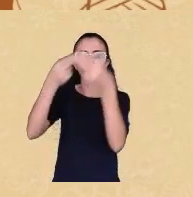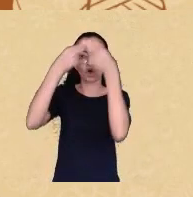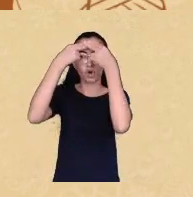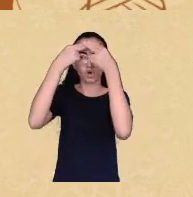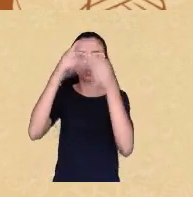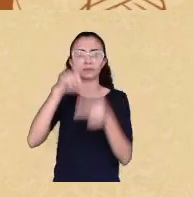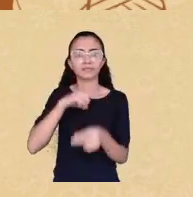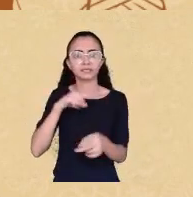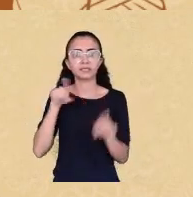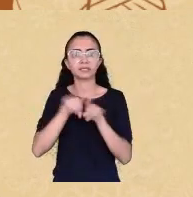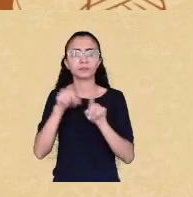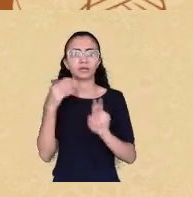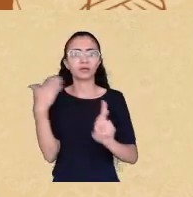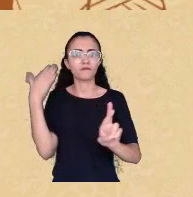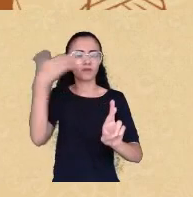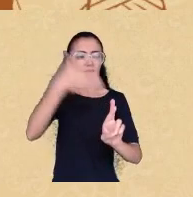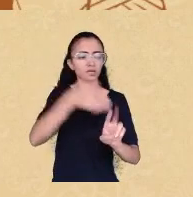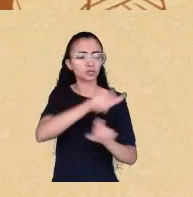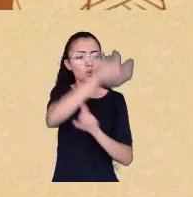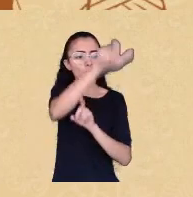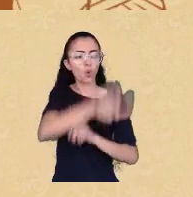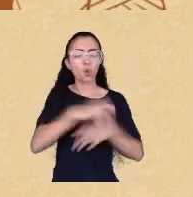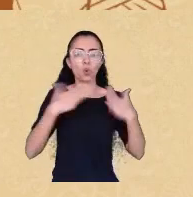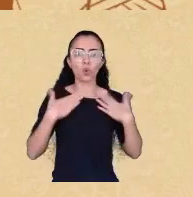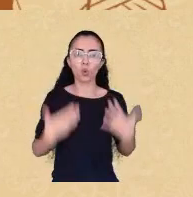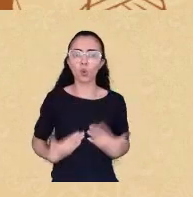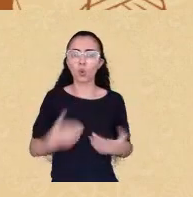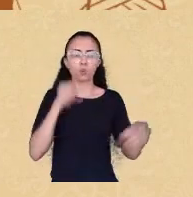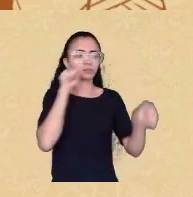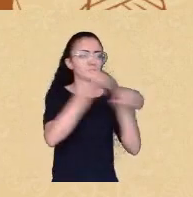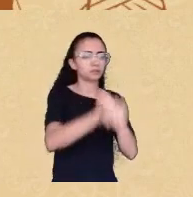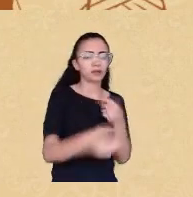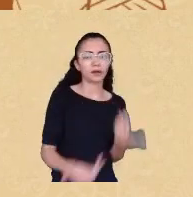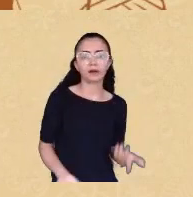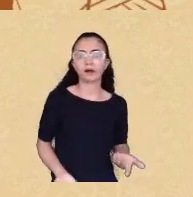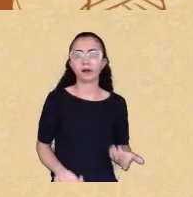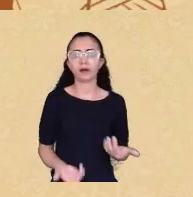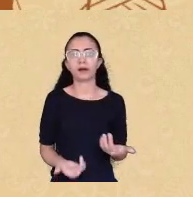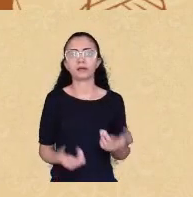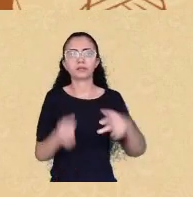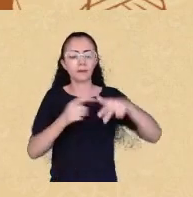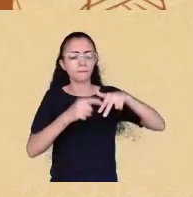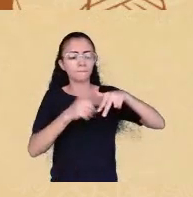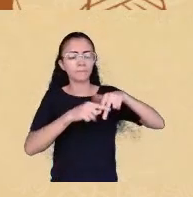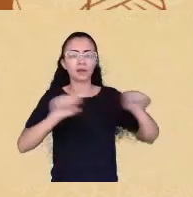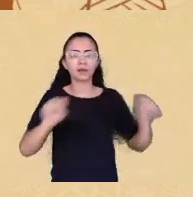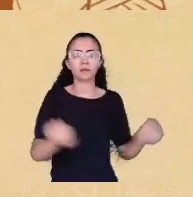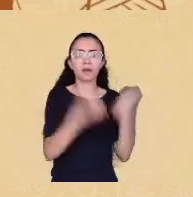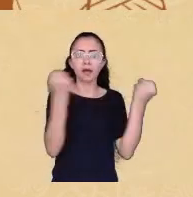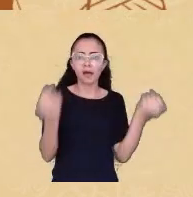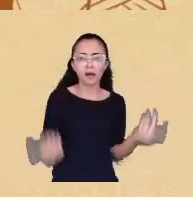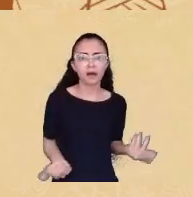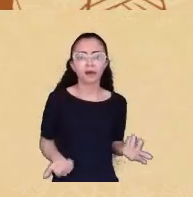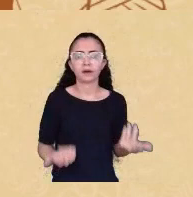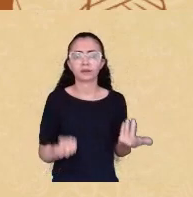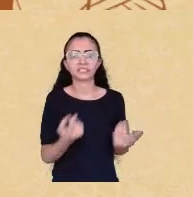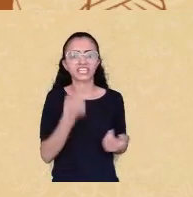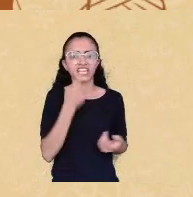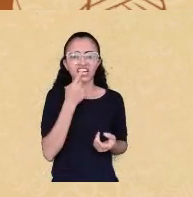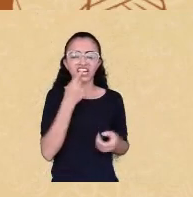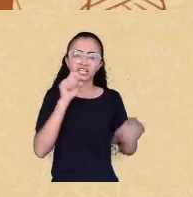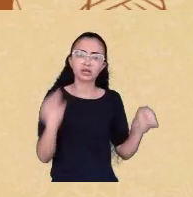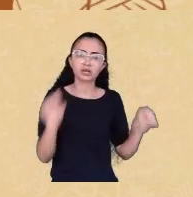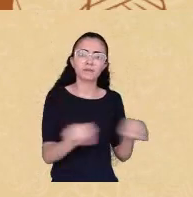corpórea, né? Que são assassinatos, são dentes quebrados, né? São pernas quebradas, enfim. É importante a gente